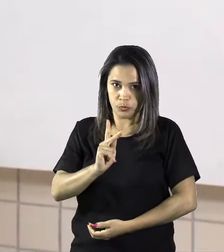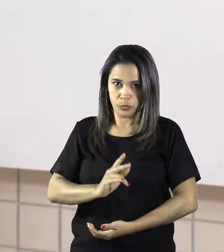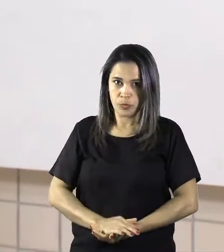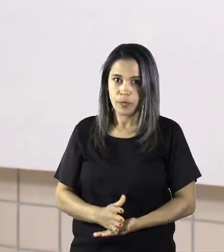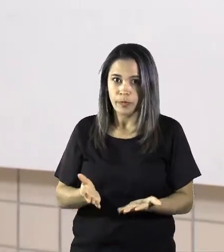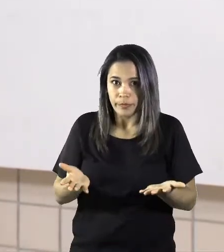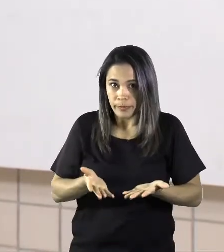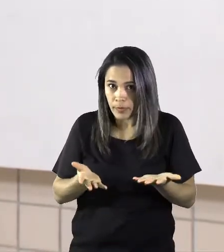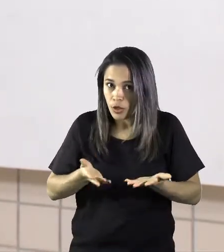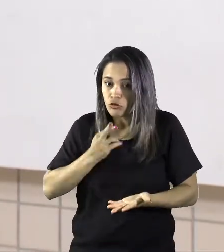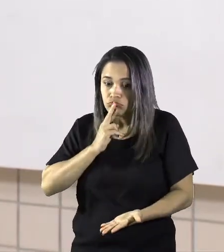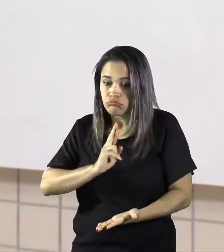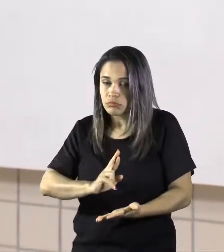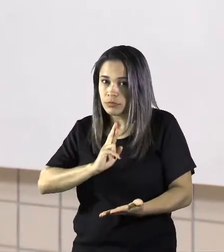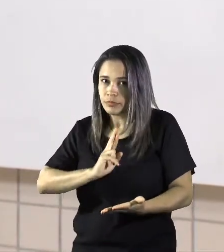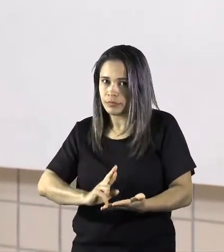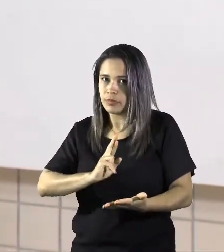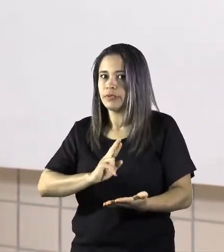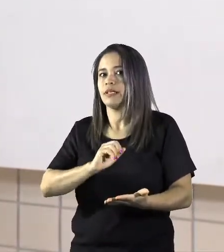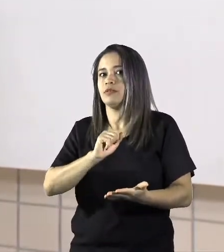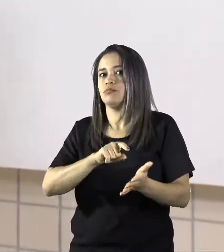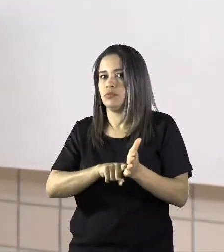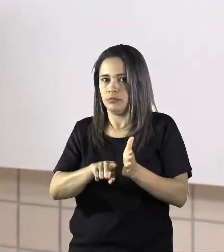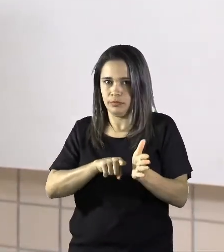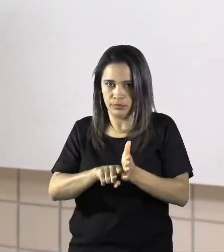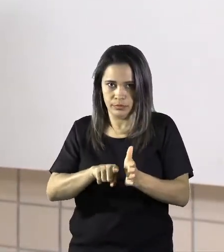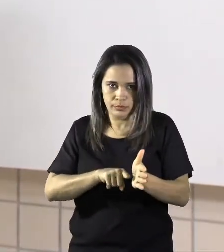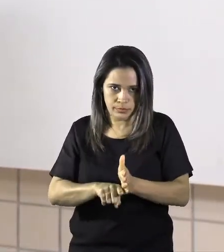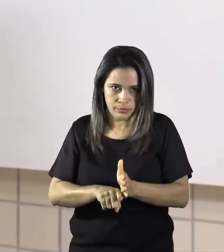nós vamos responder algumas questões